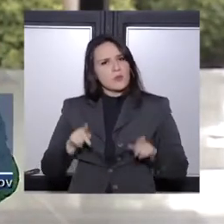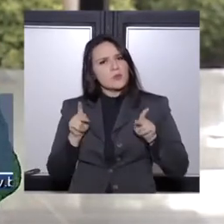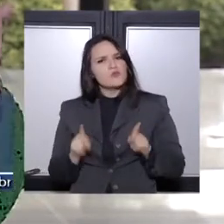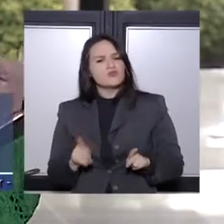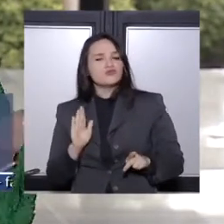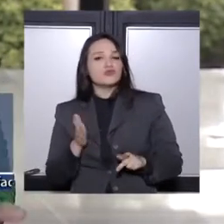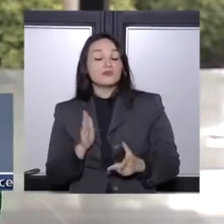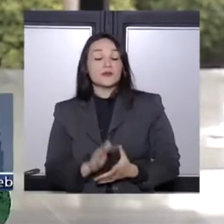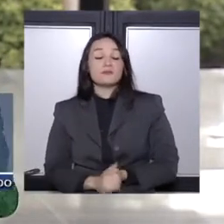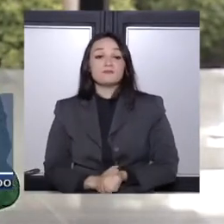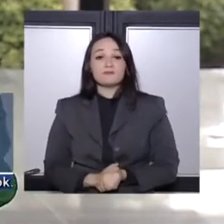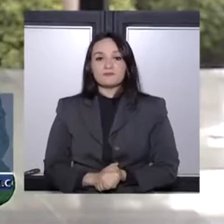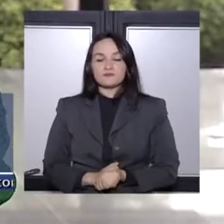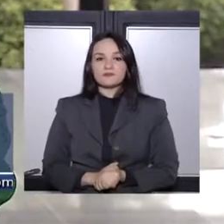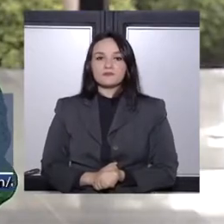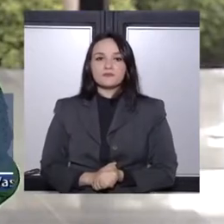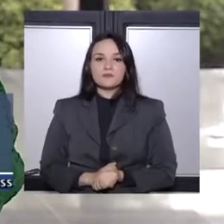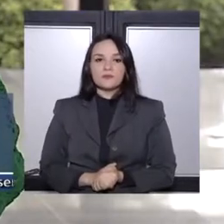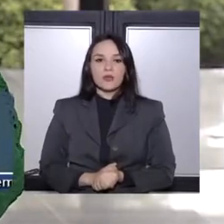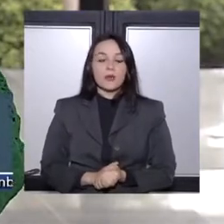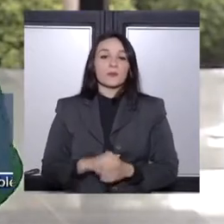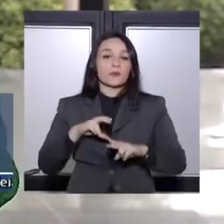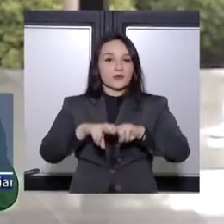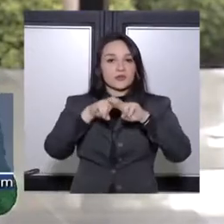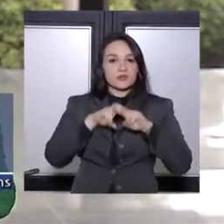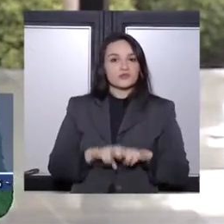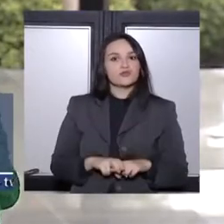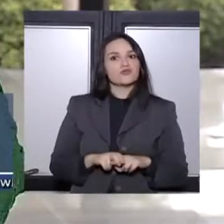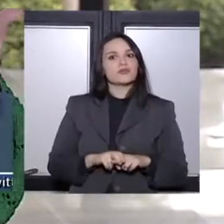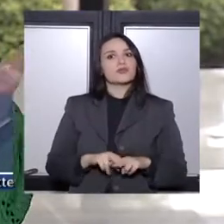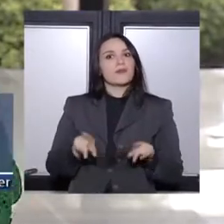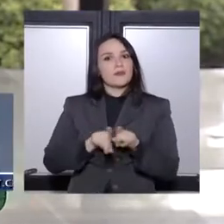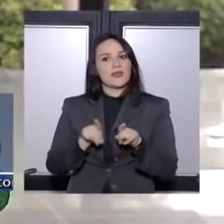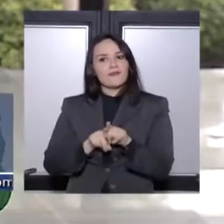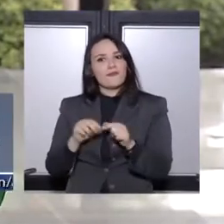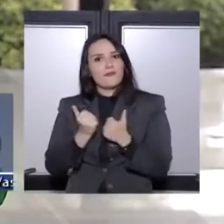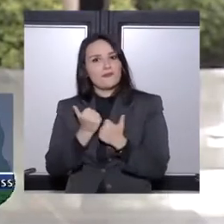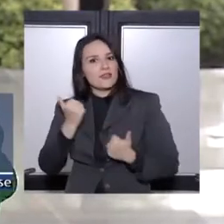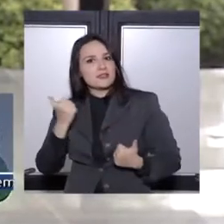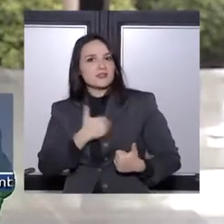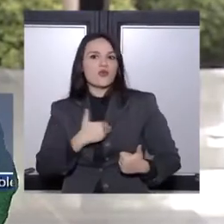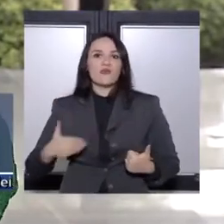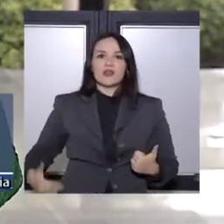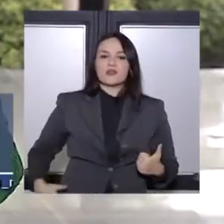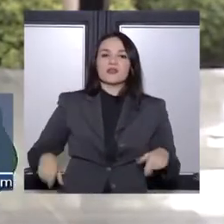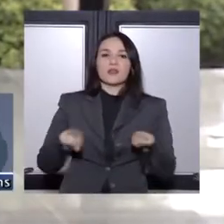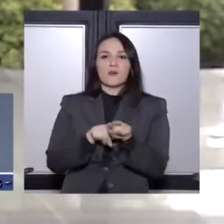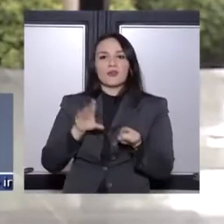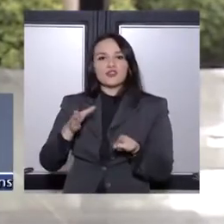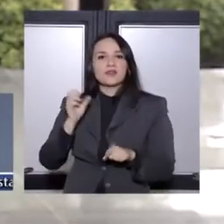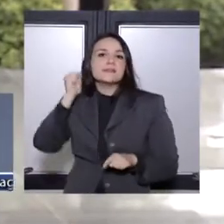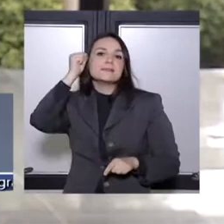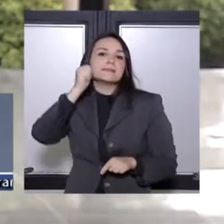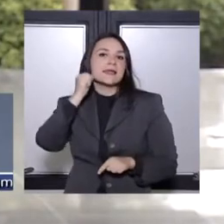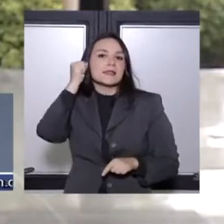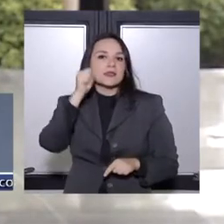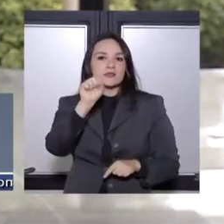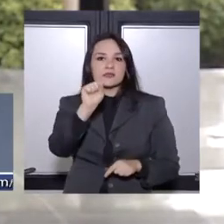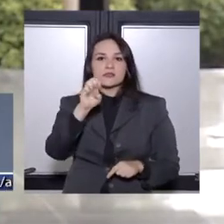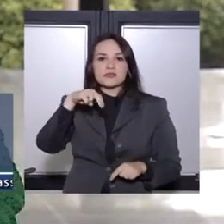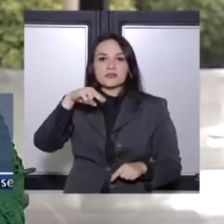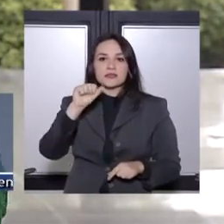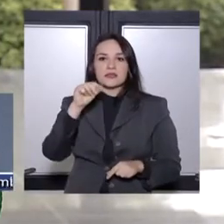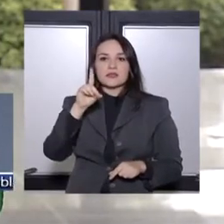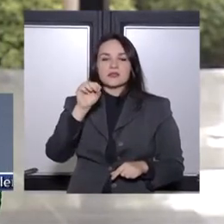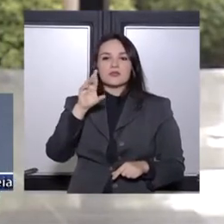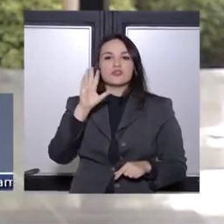essa oportunidade de ter sido até vice-governador, senador, ele pôde colocar, ministro da Educação também,